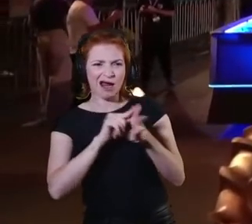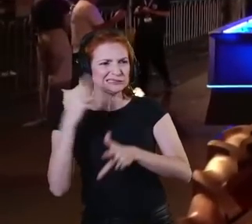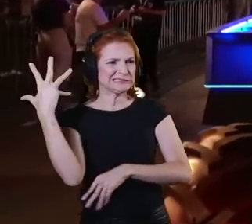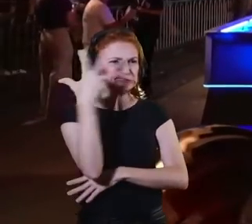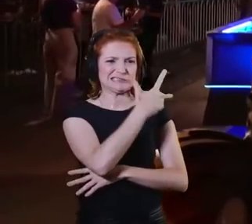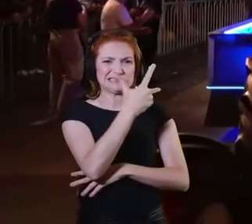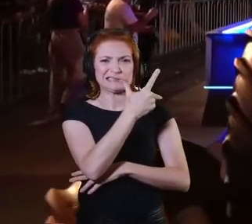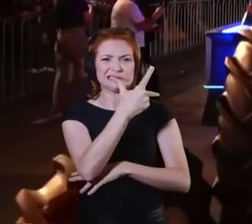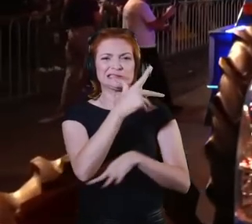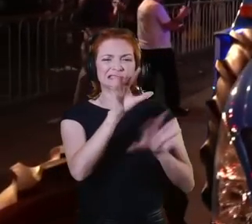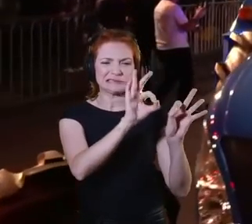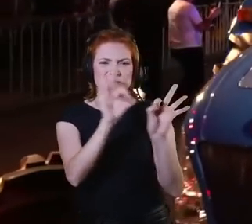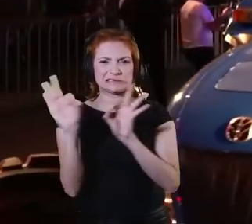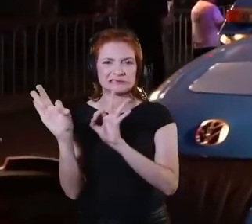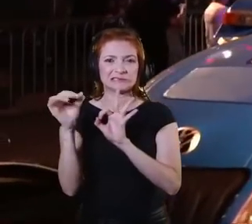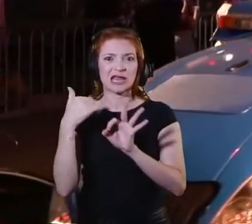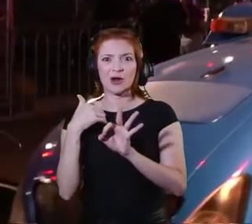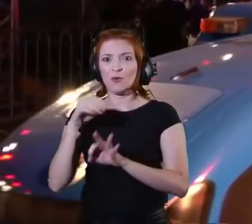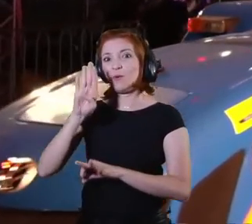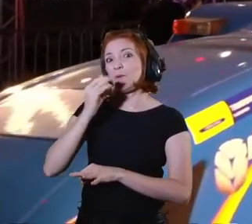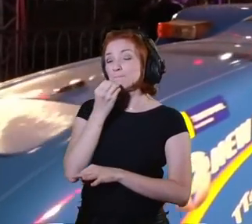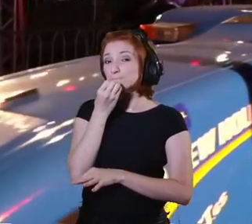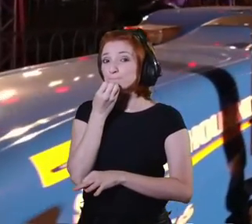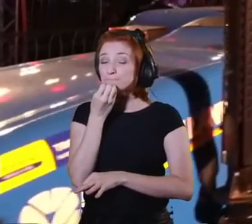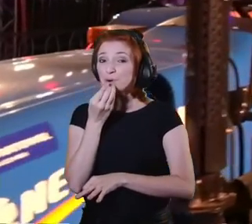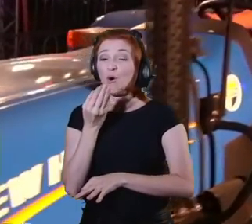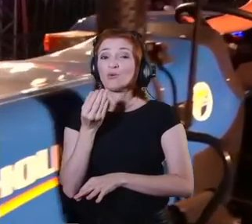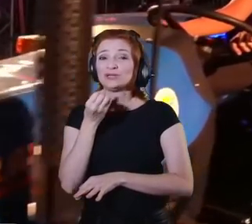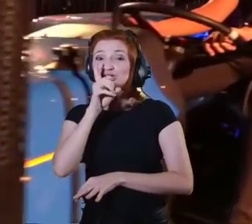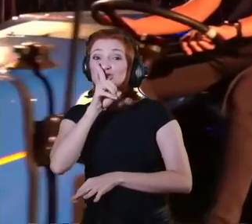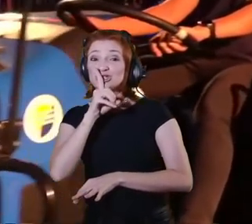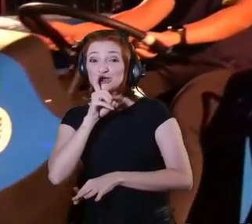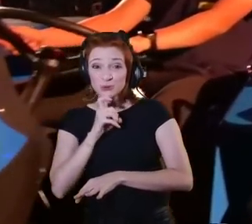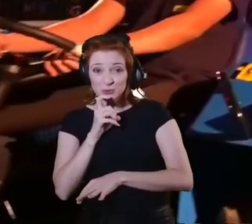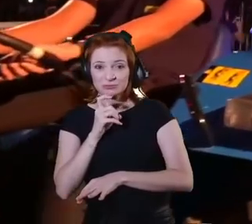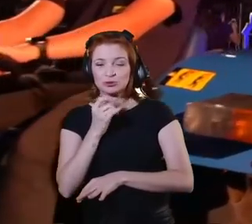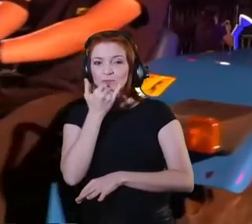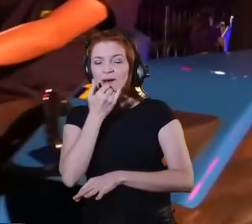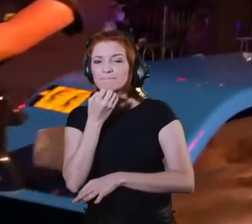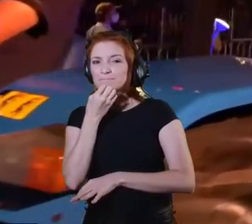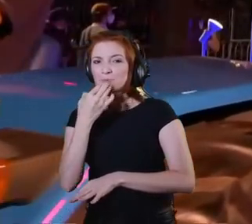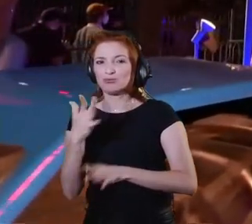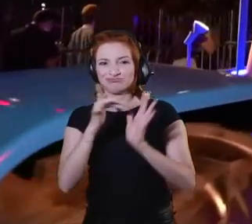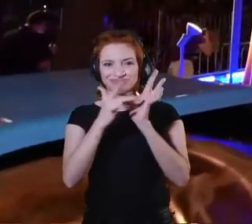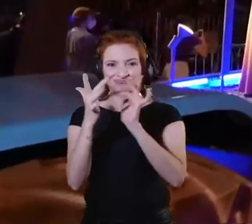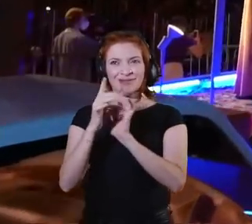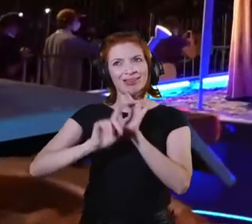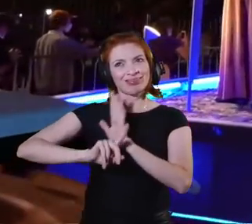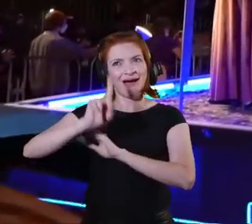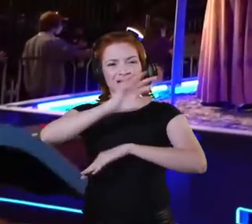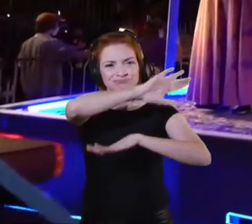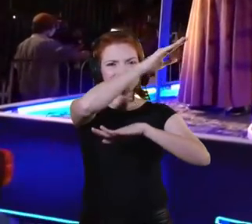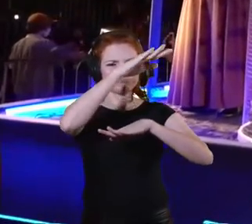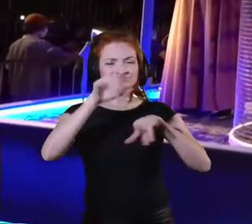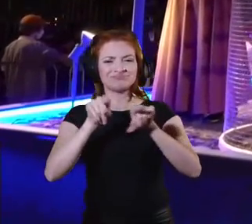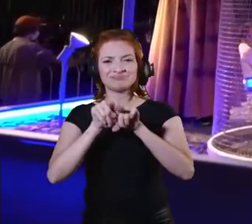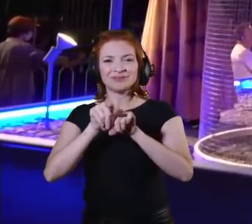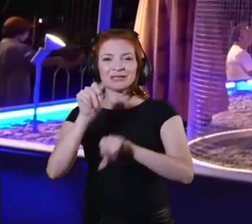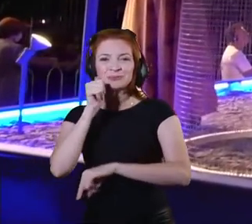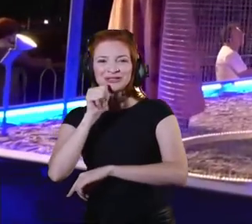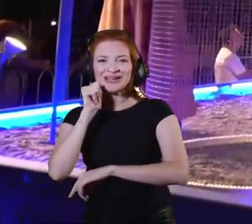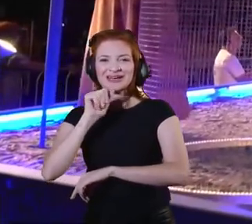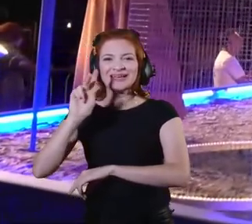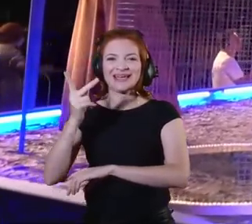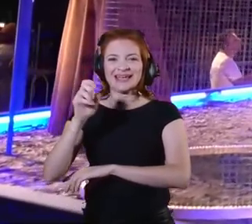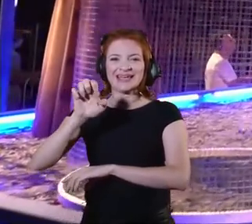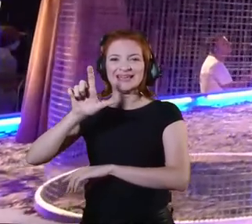transmissão. Assisto de Bom Jesus lá nos campos de cima da serra. Também ainda a participação da Helena Froze